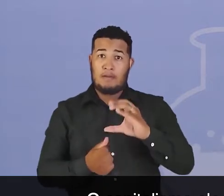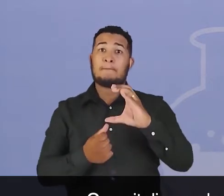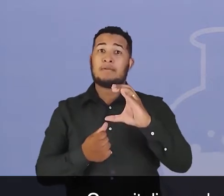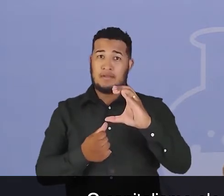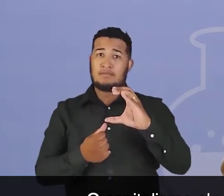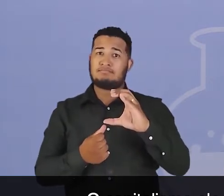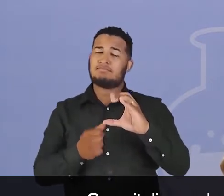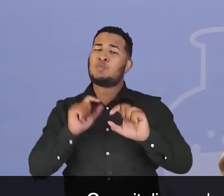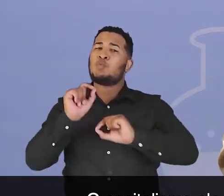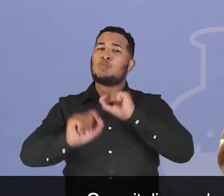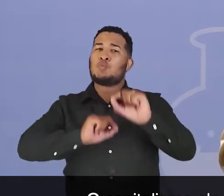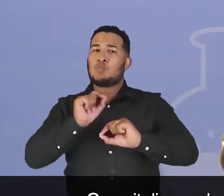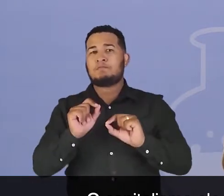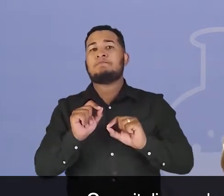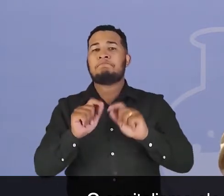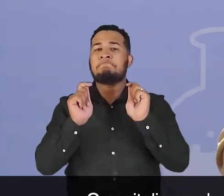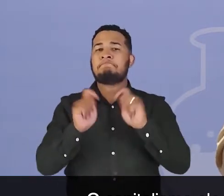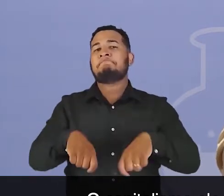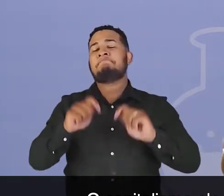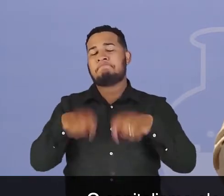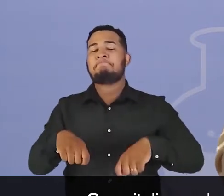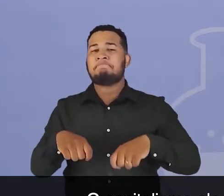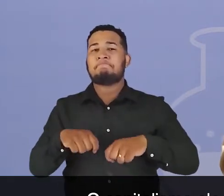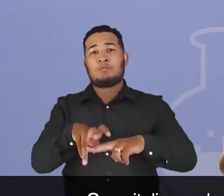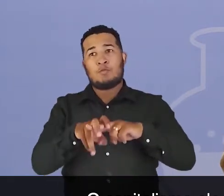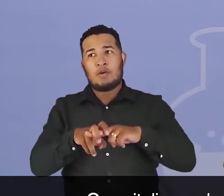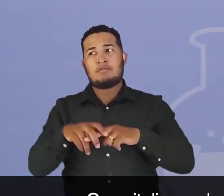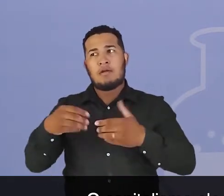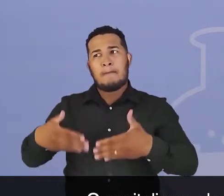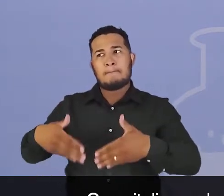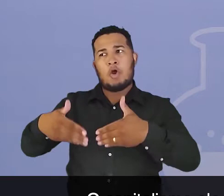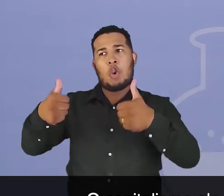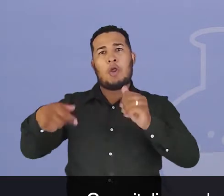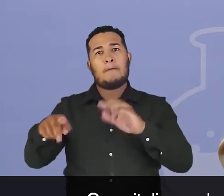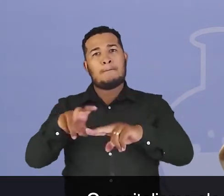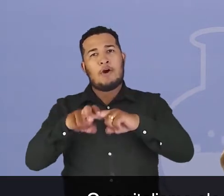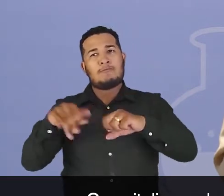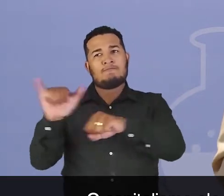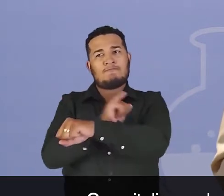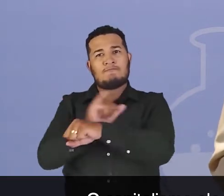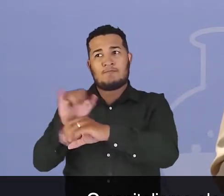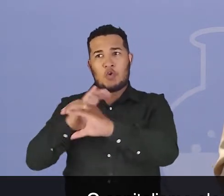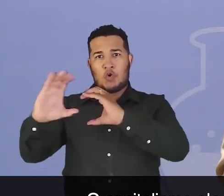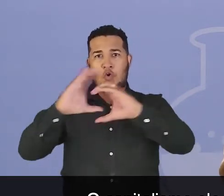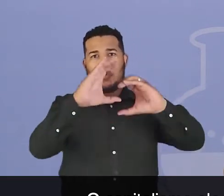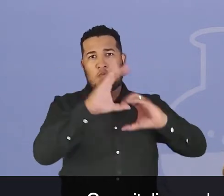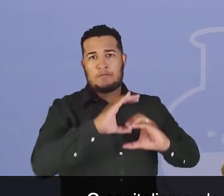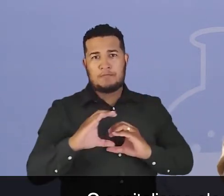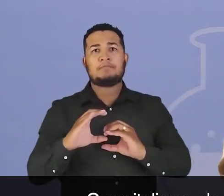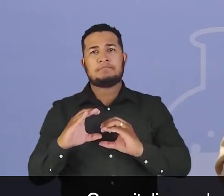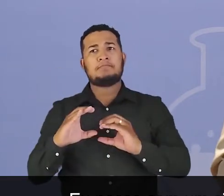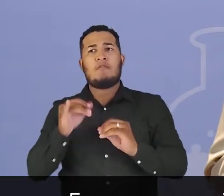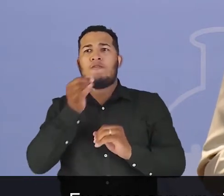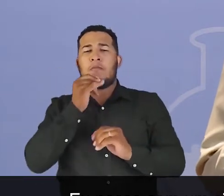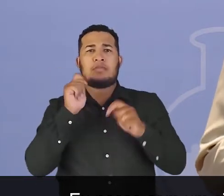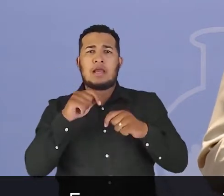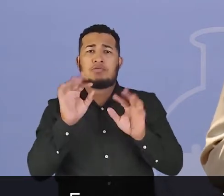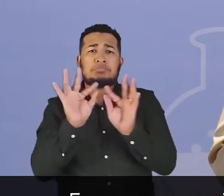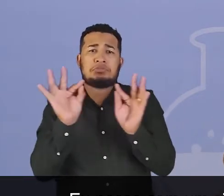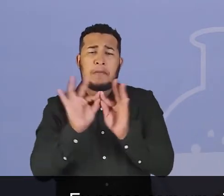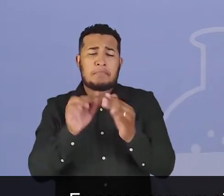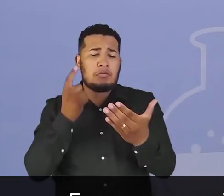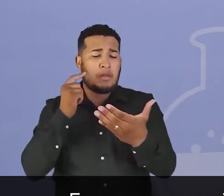O capitalismo, ele vai possibilitar isso devido às melhorias dos meios de comunicação. Então, eu posso,